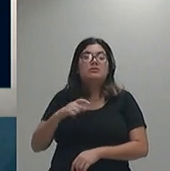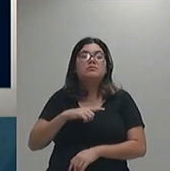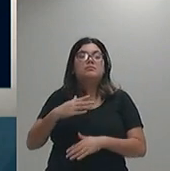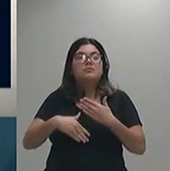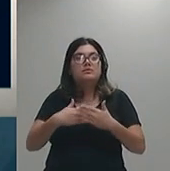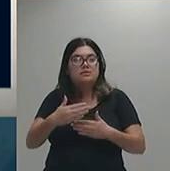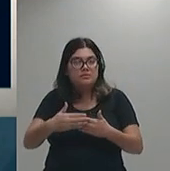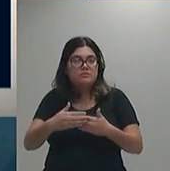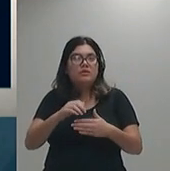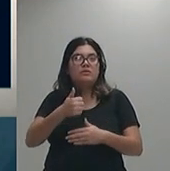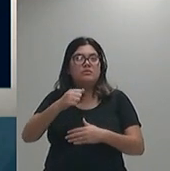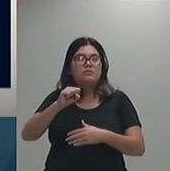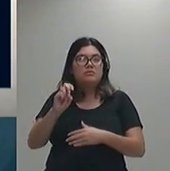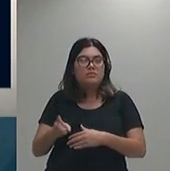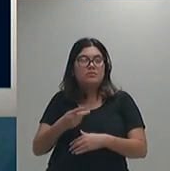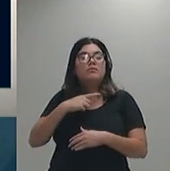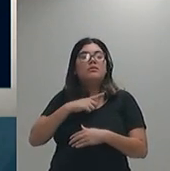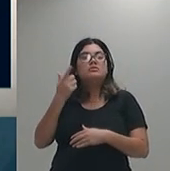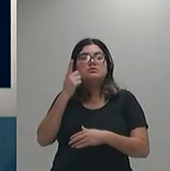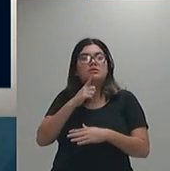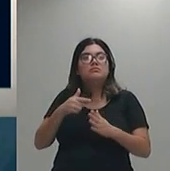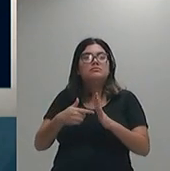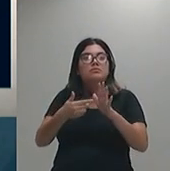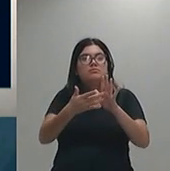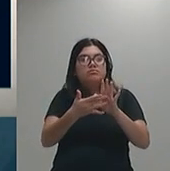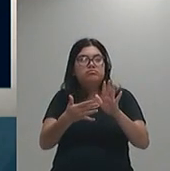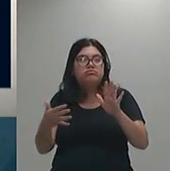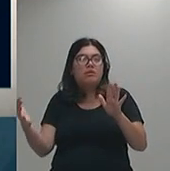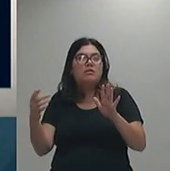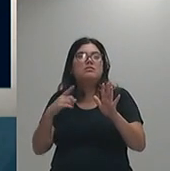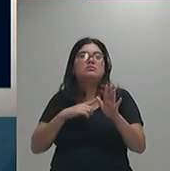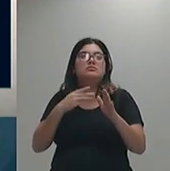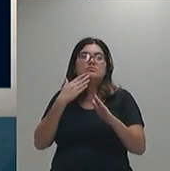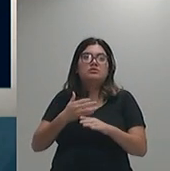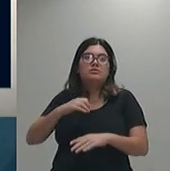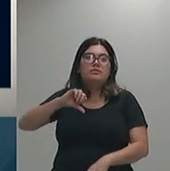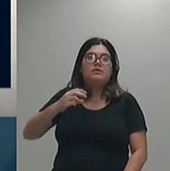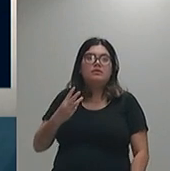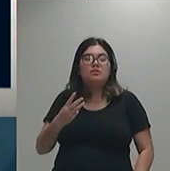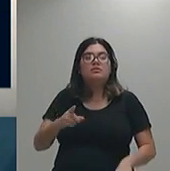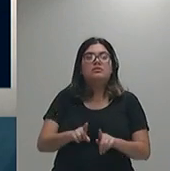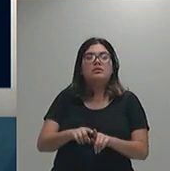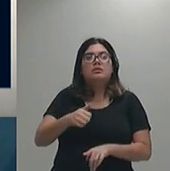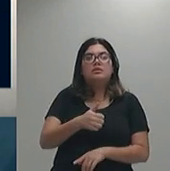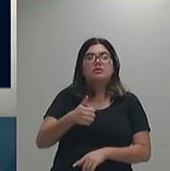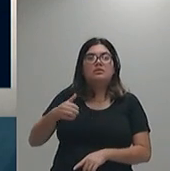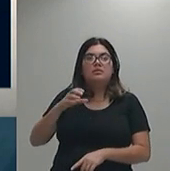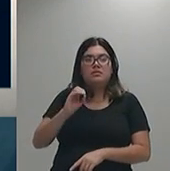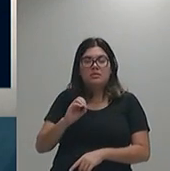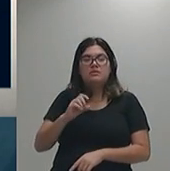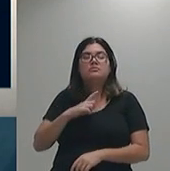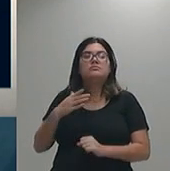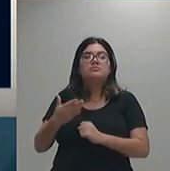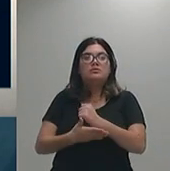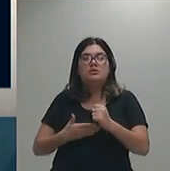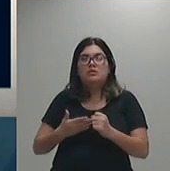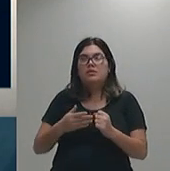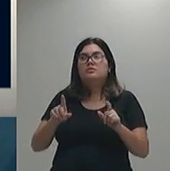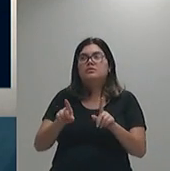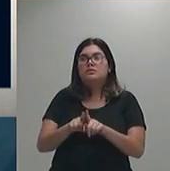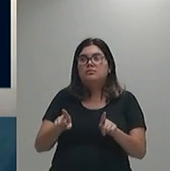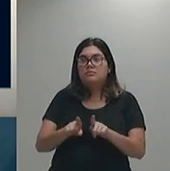18 mil mostra-se mais alto que os procedimentos arbitrais 93 110 na medida em que fundado como visto também no artigo